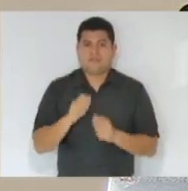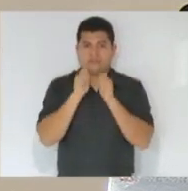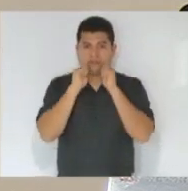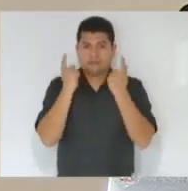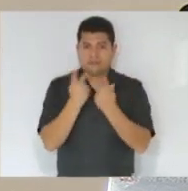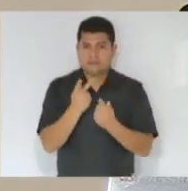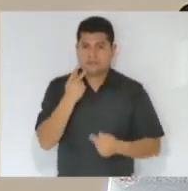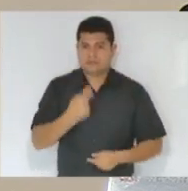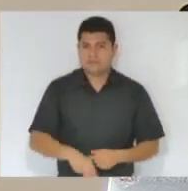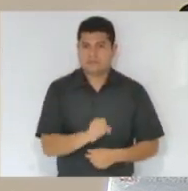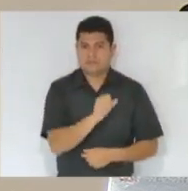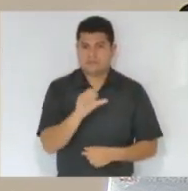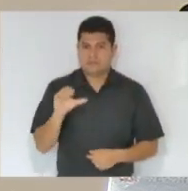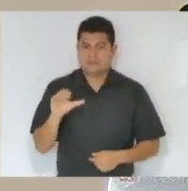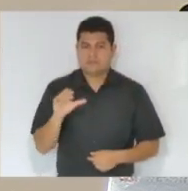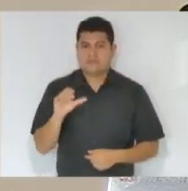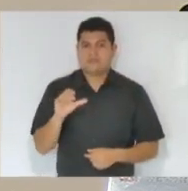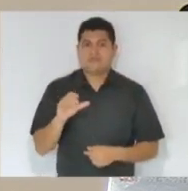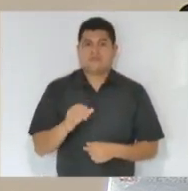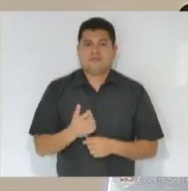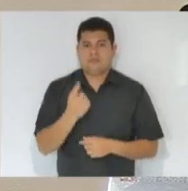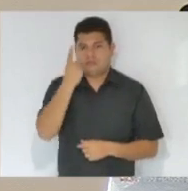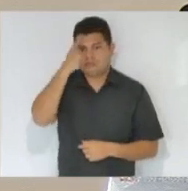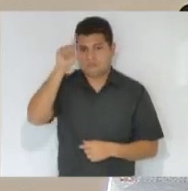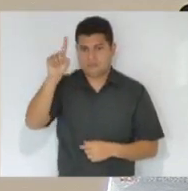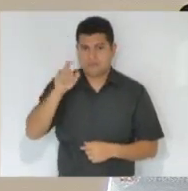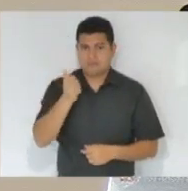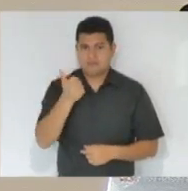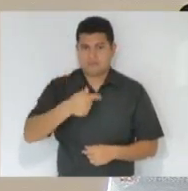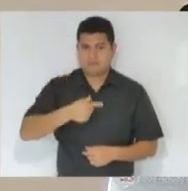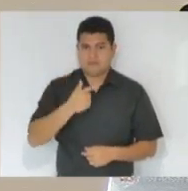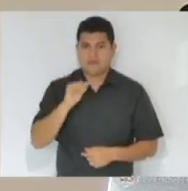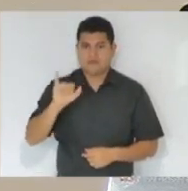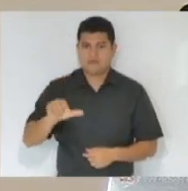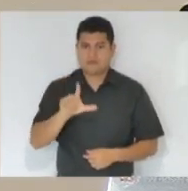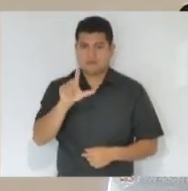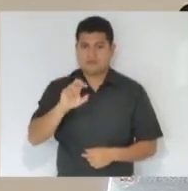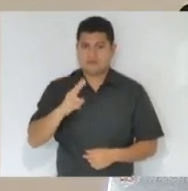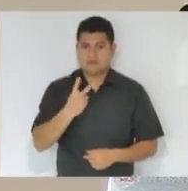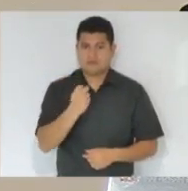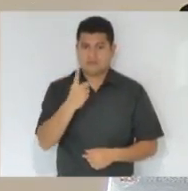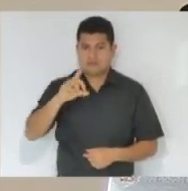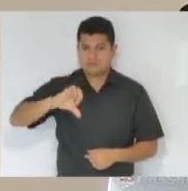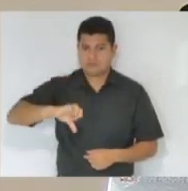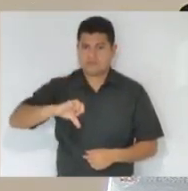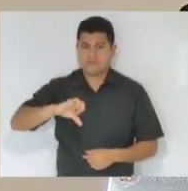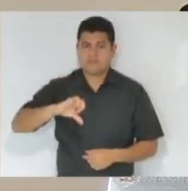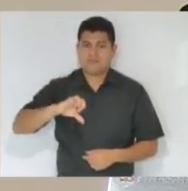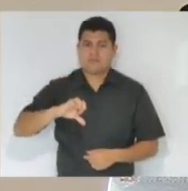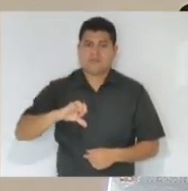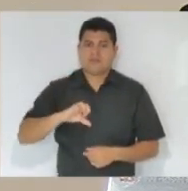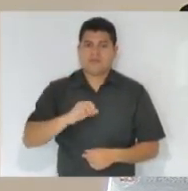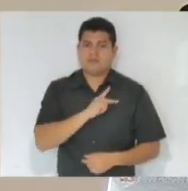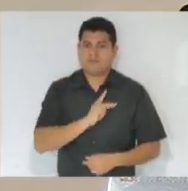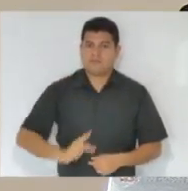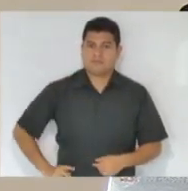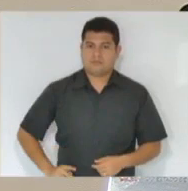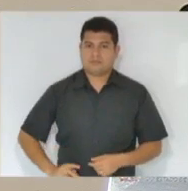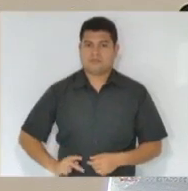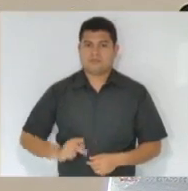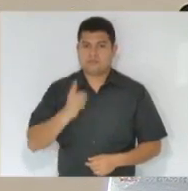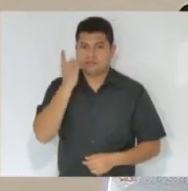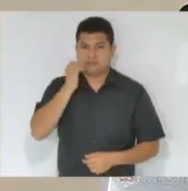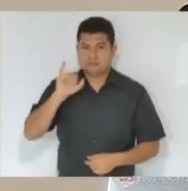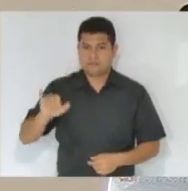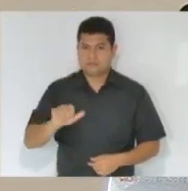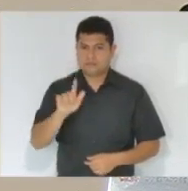Assembleia Legislativa do Estado de Santa Catarina, realizada em 17 de julho de 2019. Presidência, deputado